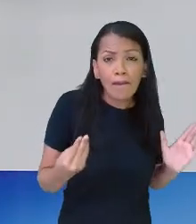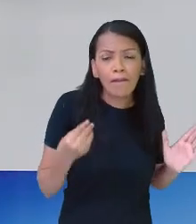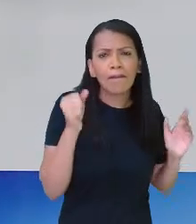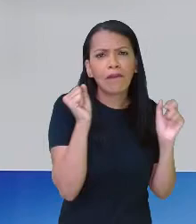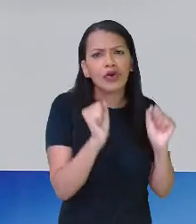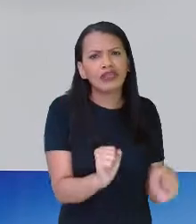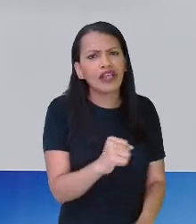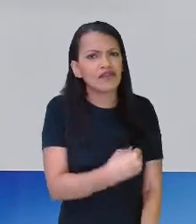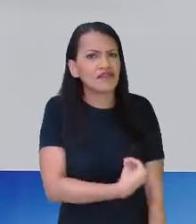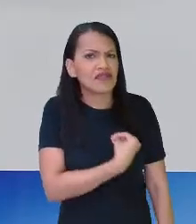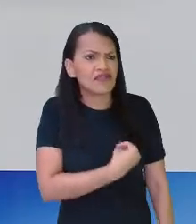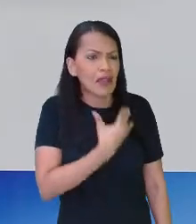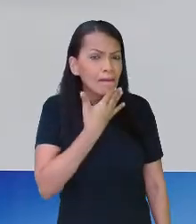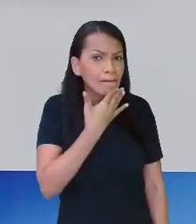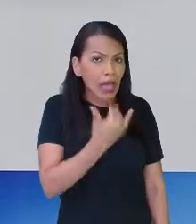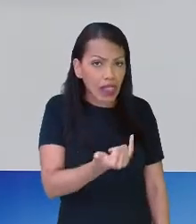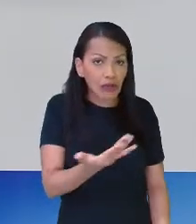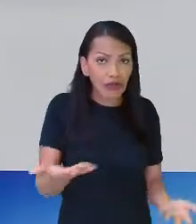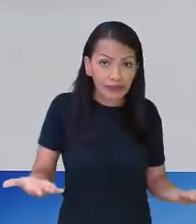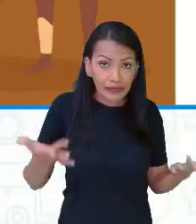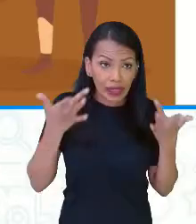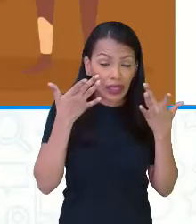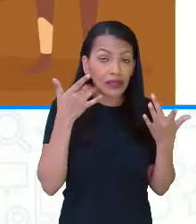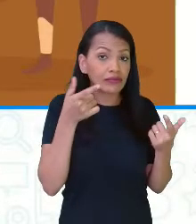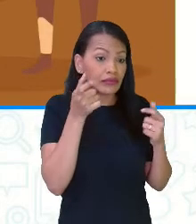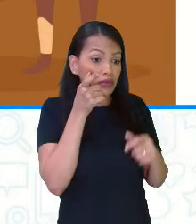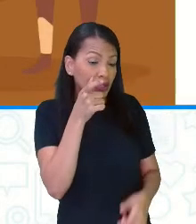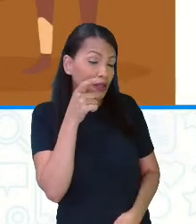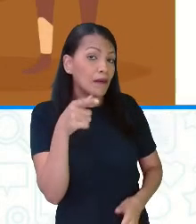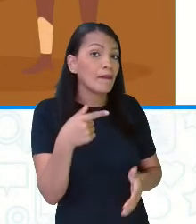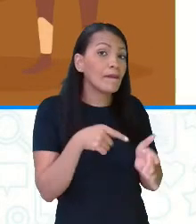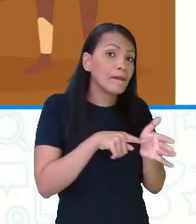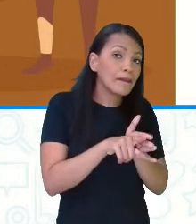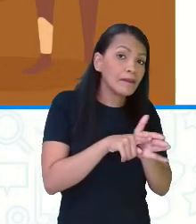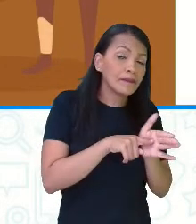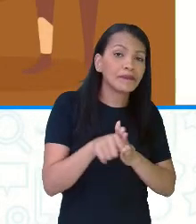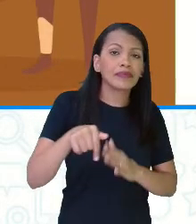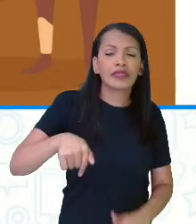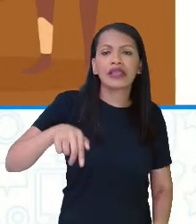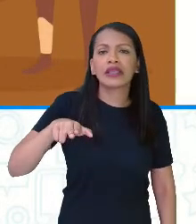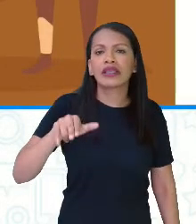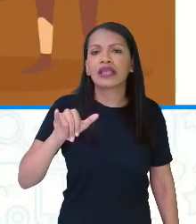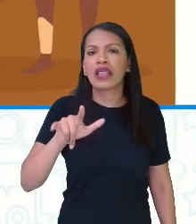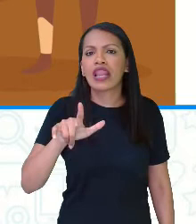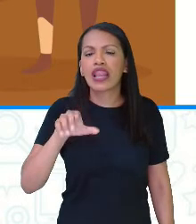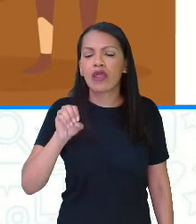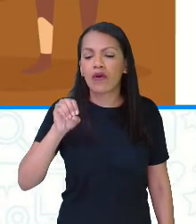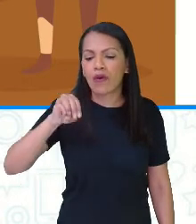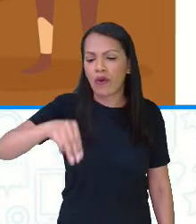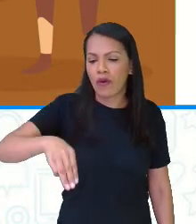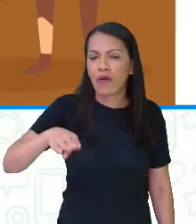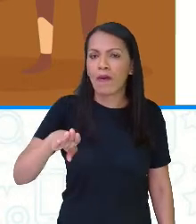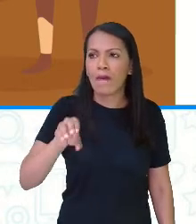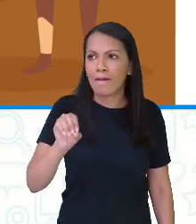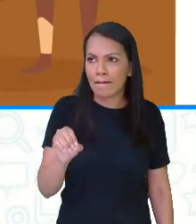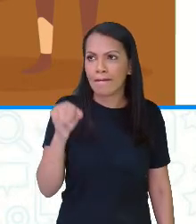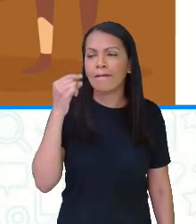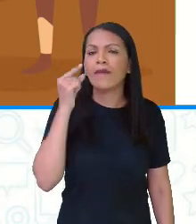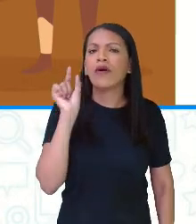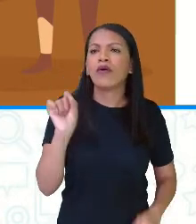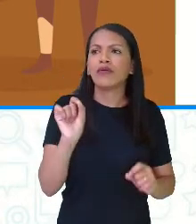melhor forma, tá? E olha só que interessante que eu estava pesquisando. A palavra quilombo vem de um idioma bantu,